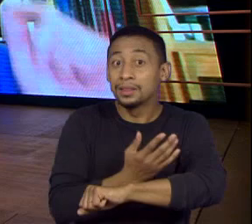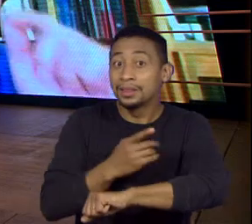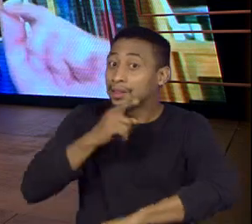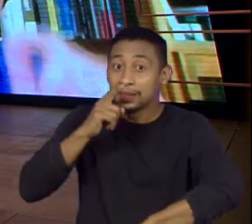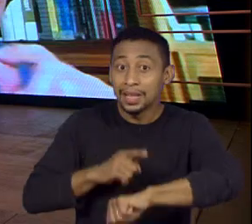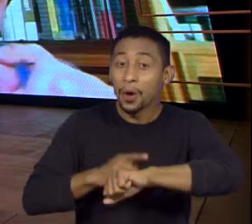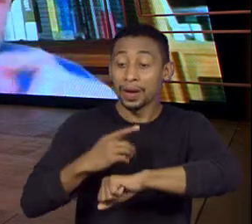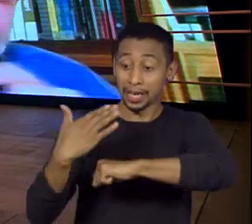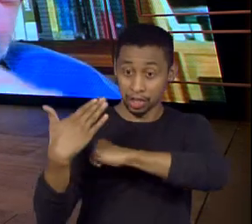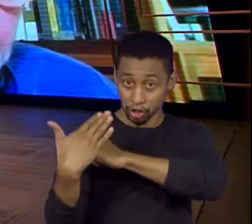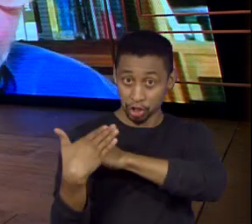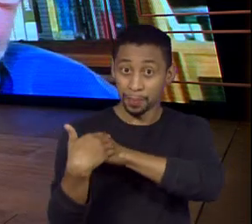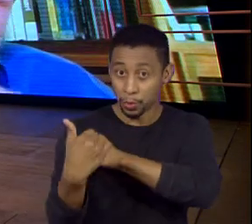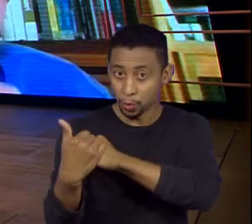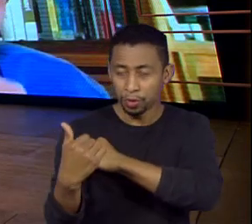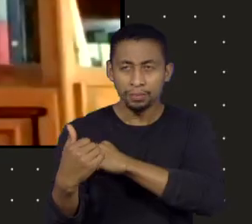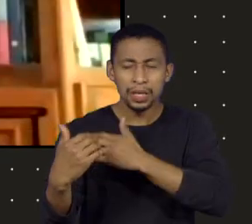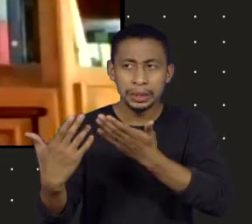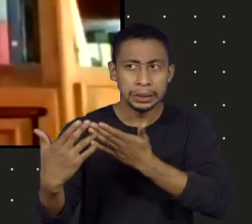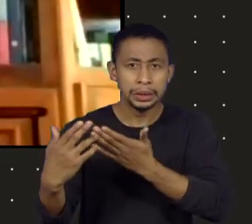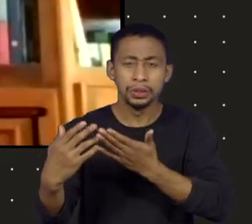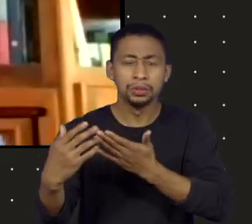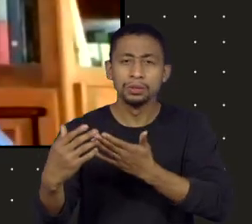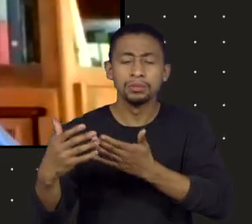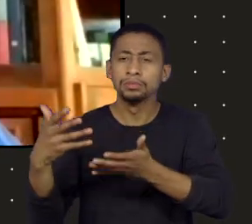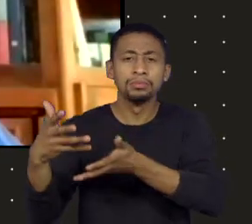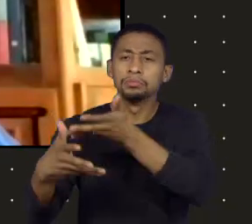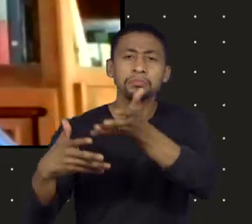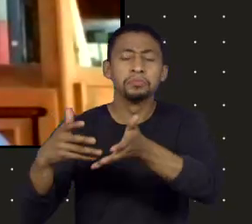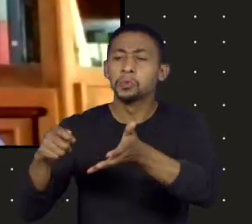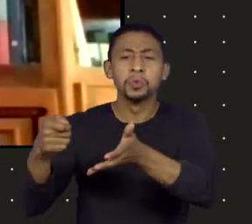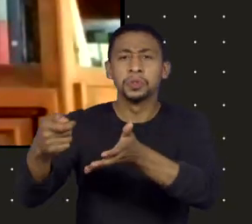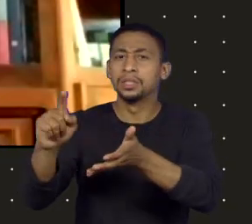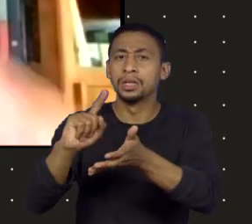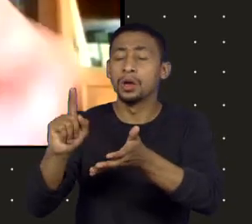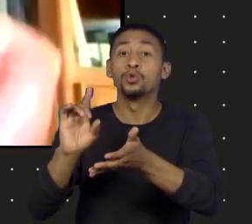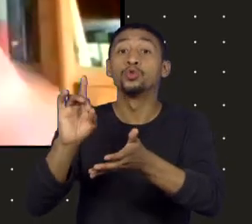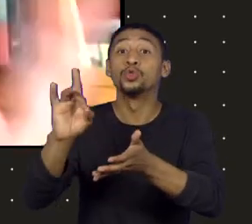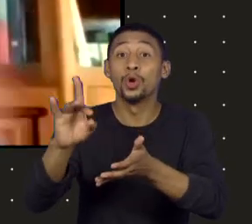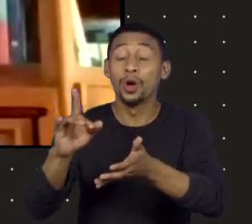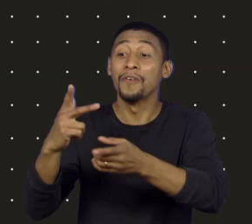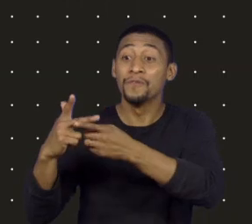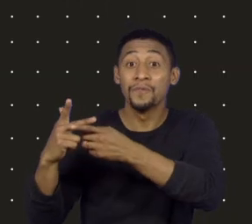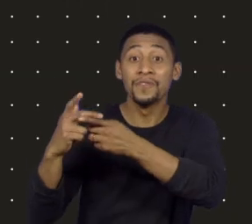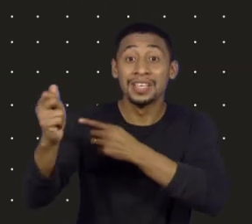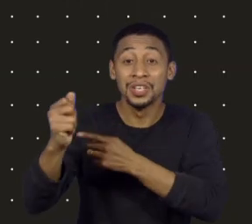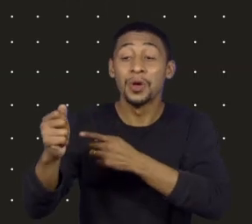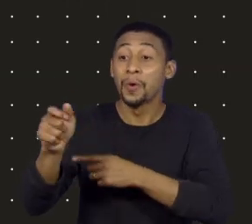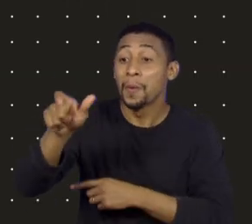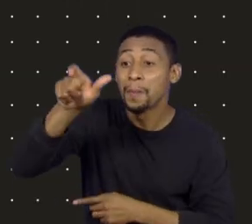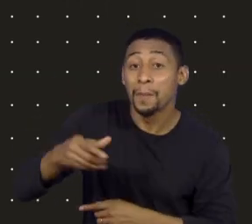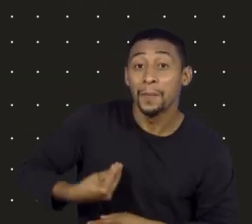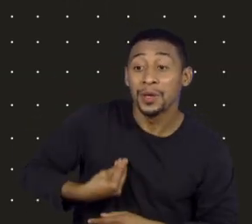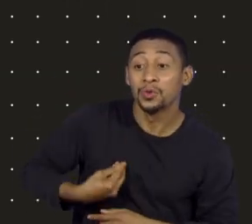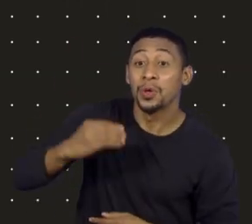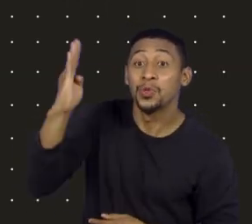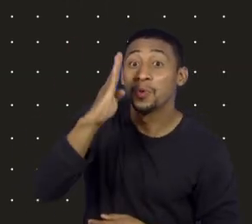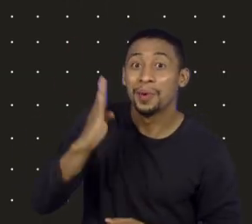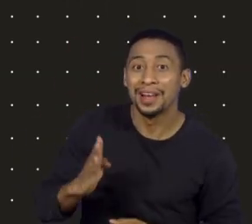o vencedor, não disseram o nome dele, disseram que o vencedor era o Brasil. Ah, que